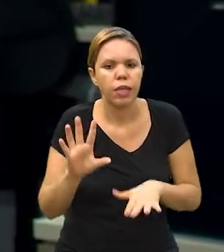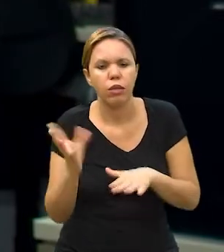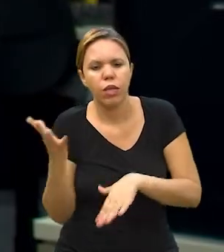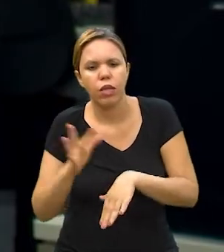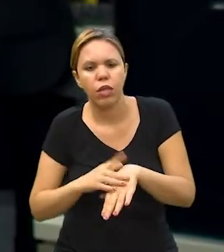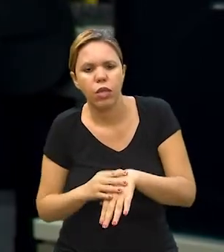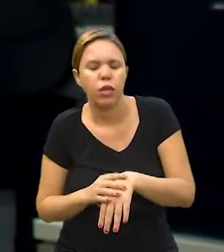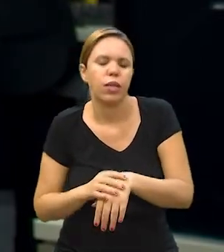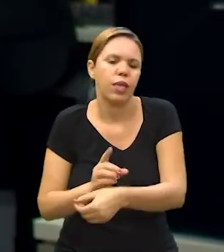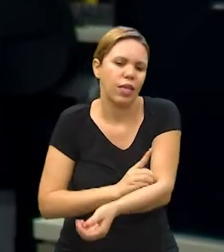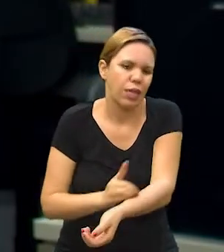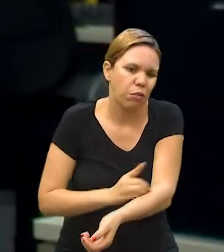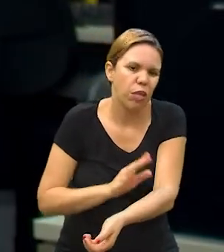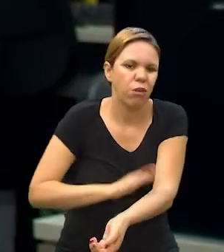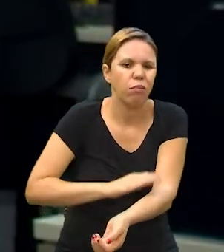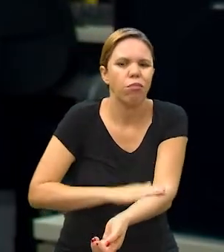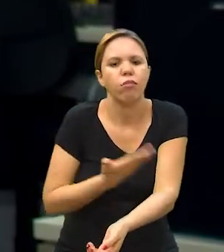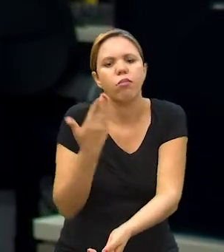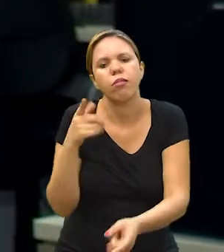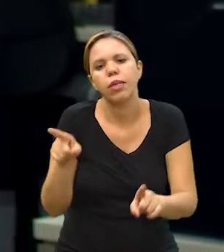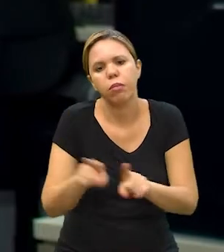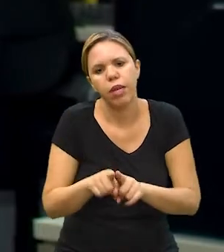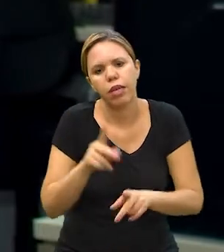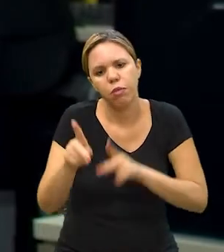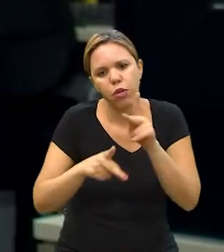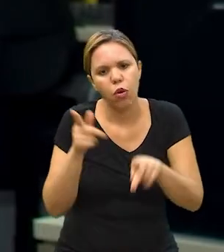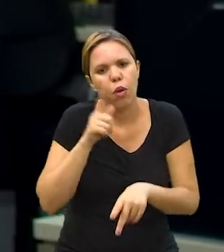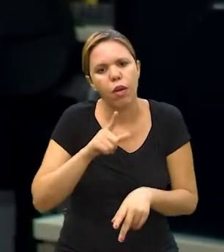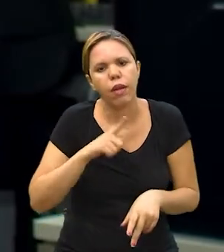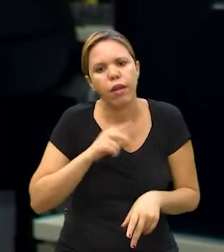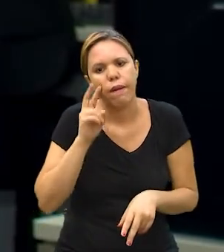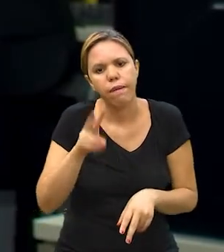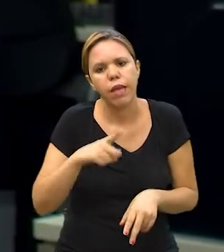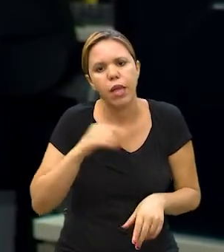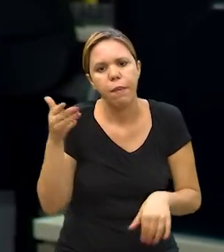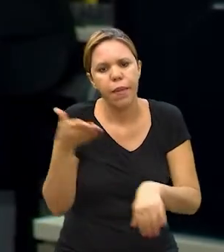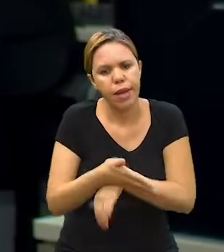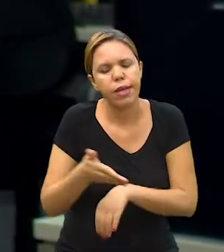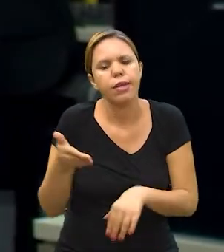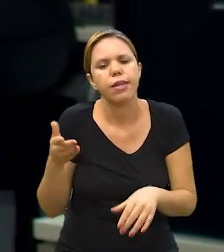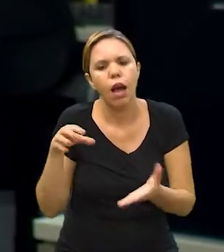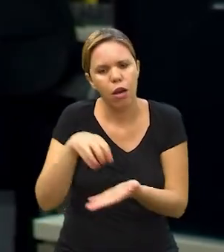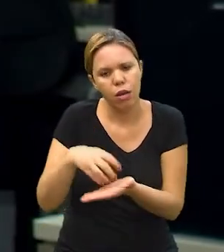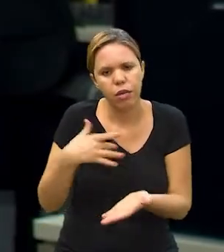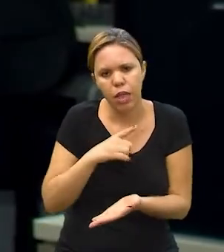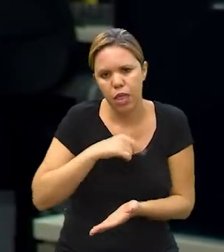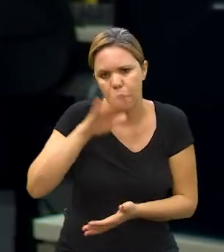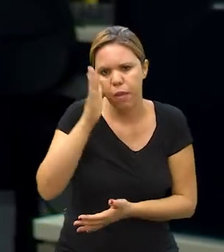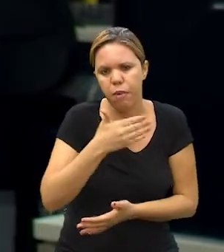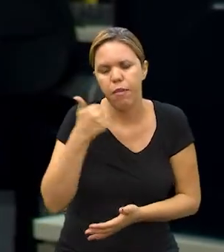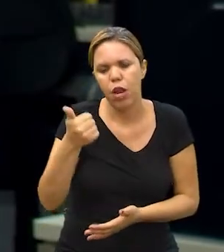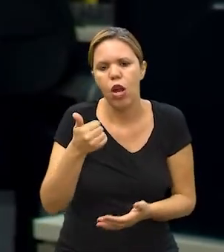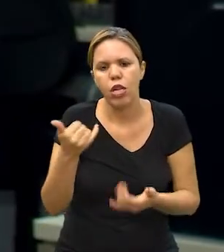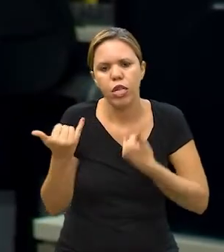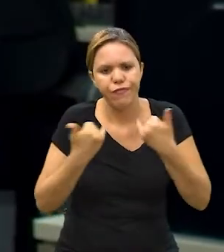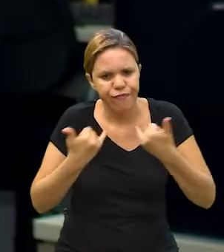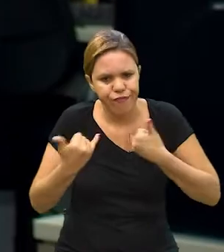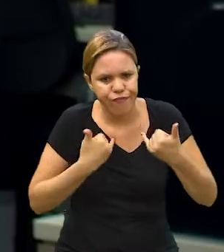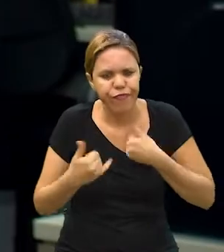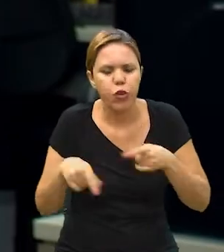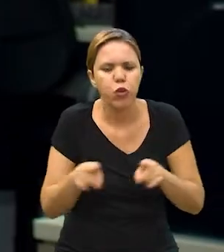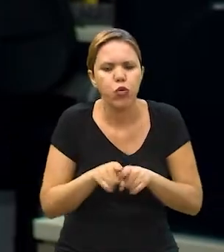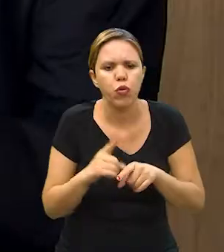diabetes, hipertensão, né? Em que as pessoas vão conseguir, feito eu falei, ter mais acesso ao centro de saúde, portanto ter mais e melhores informações, ter mais